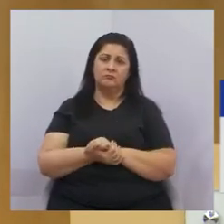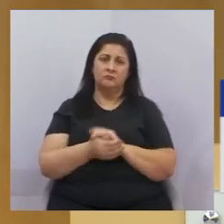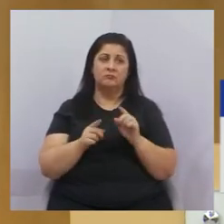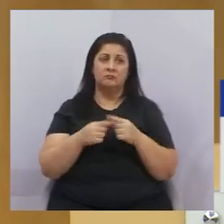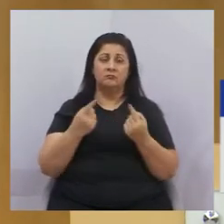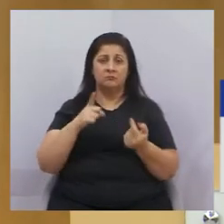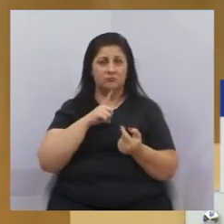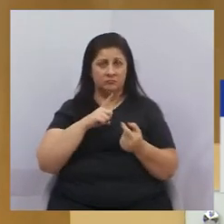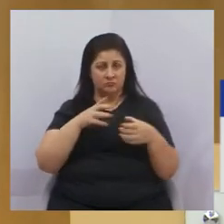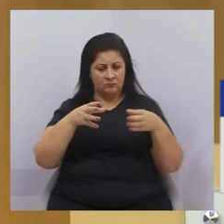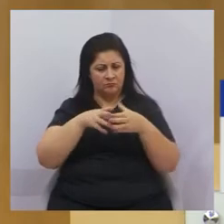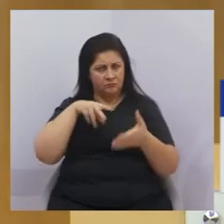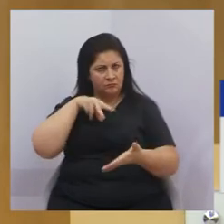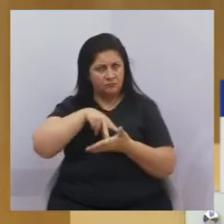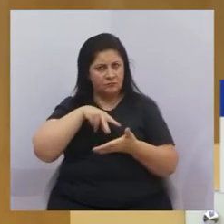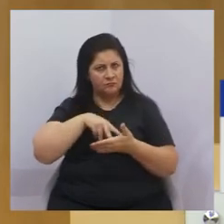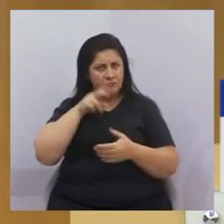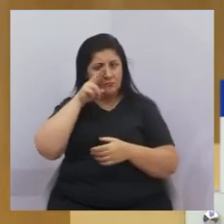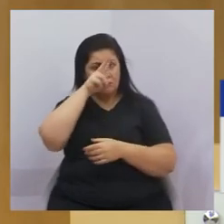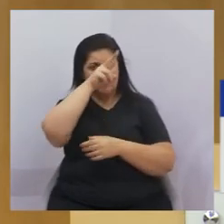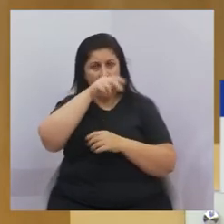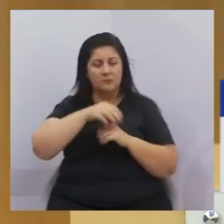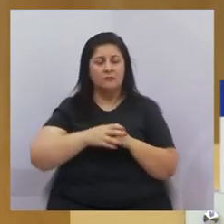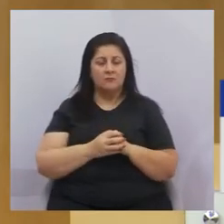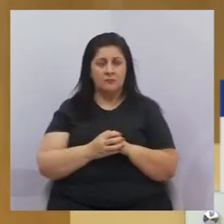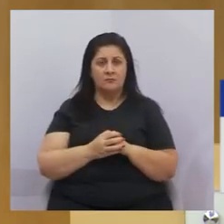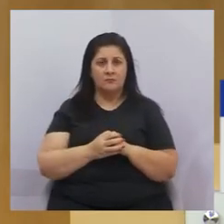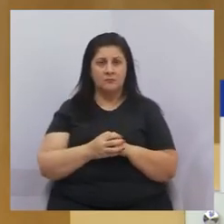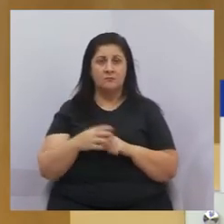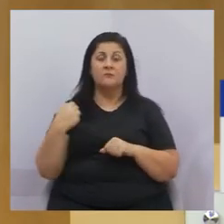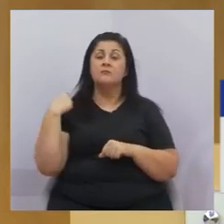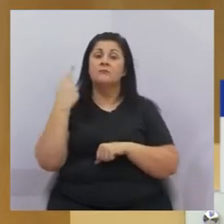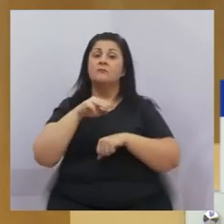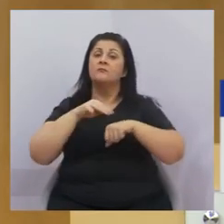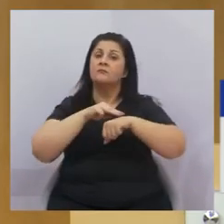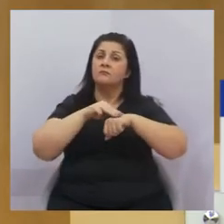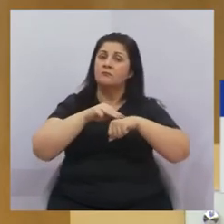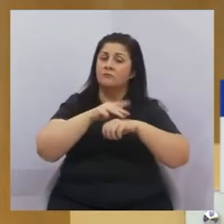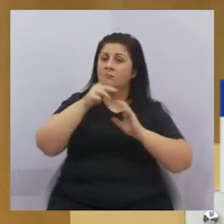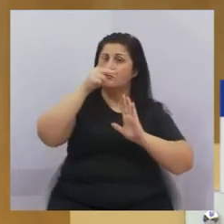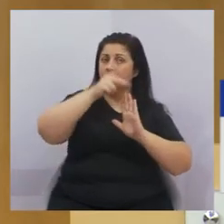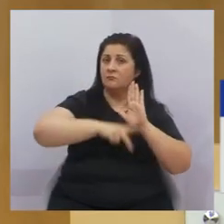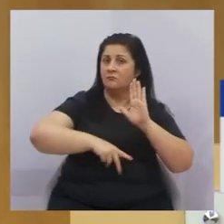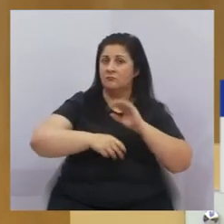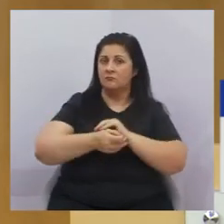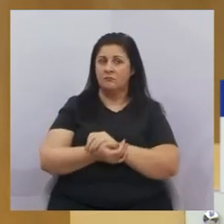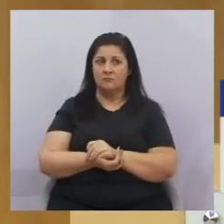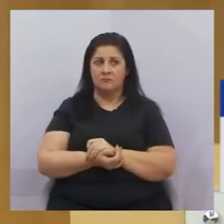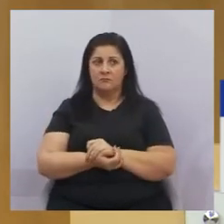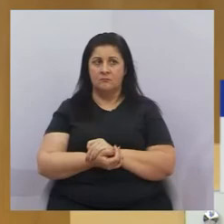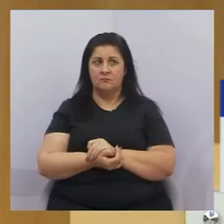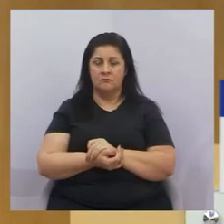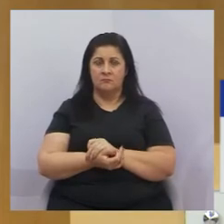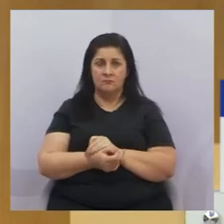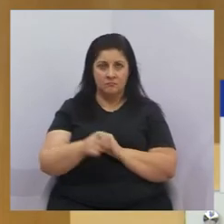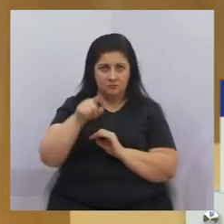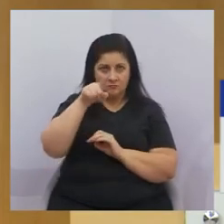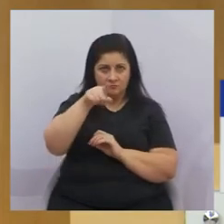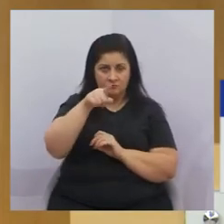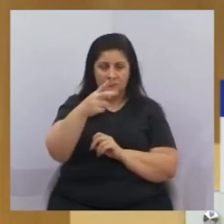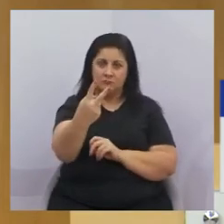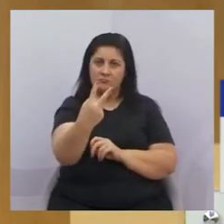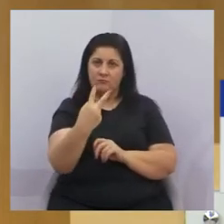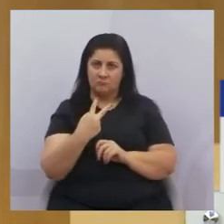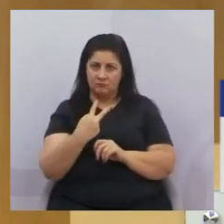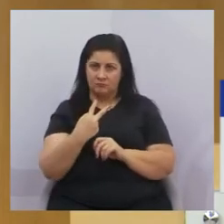um grupo fortalecido, um grupo ao qual nós discutimos os projetos, e para que você que está nos